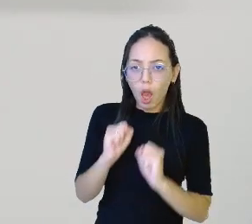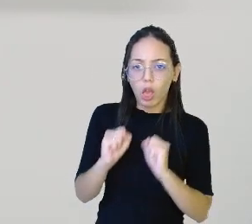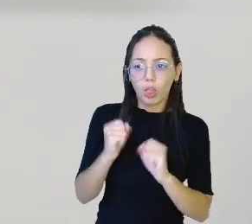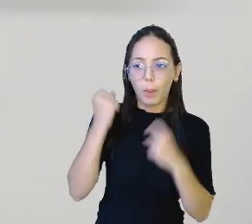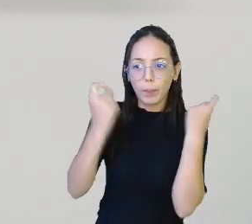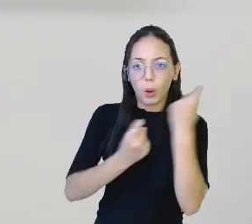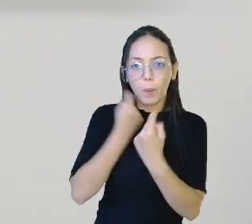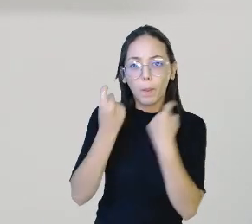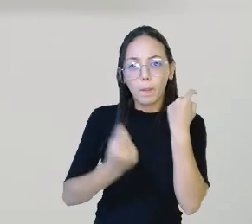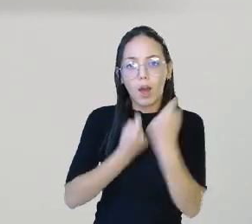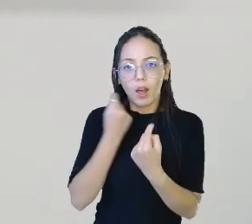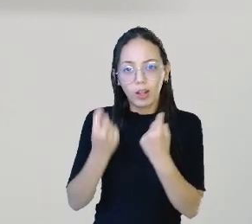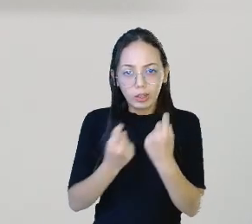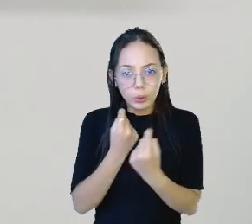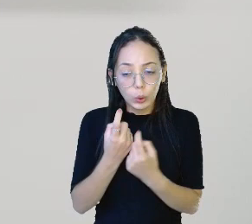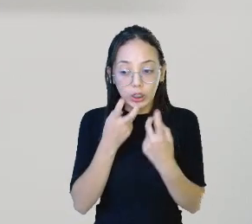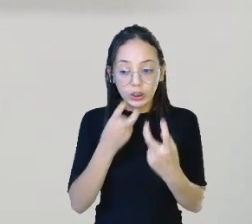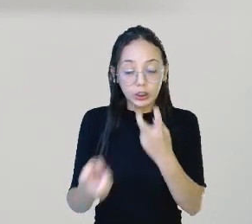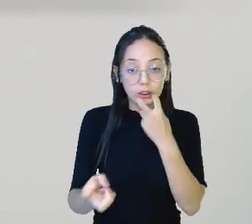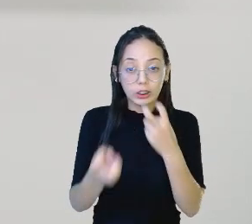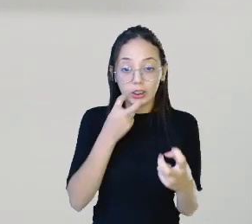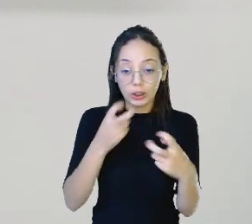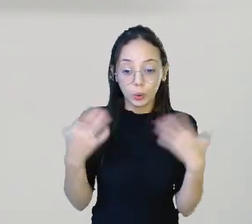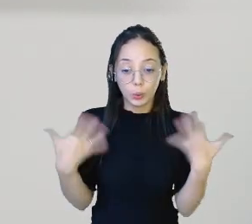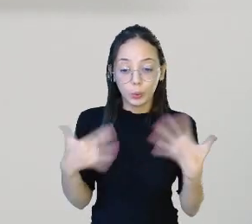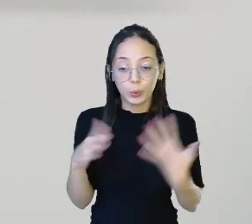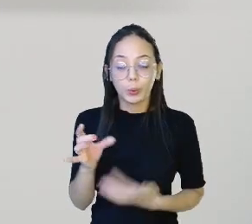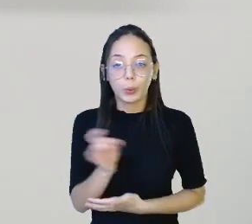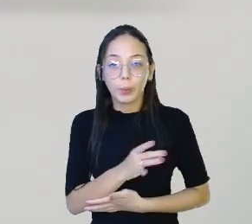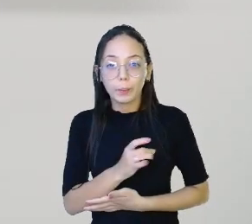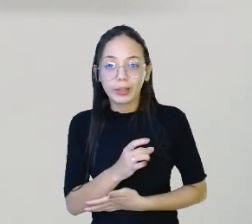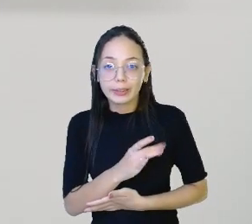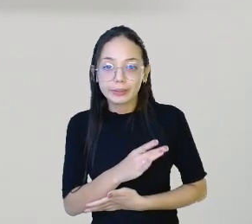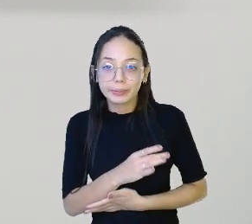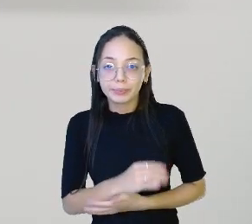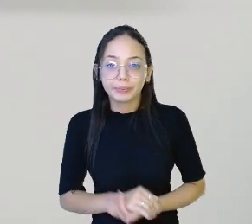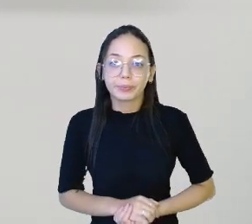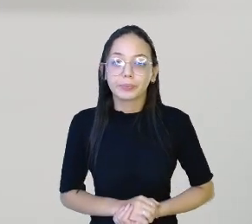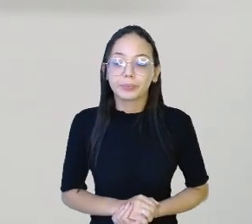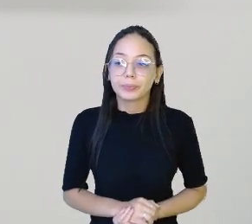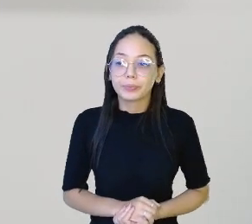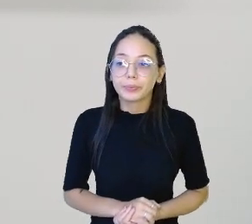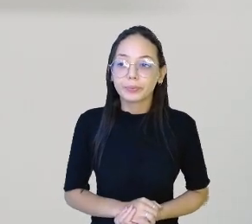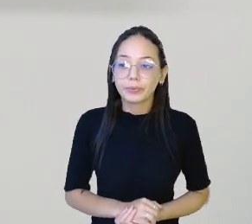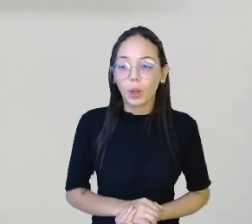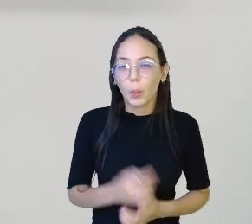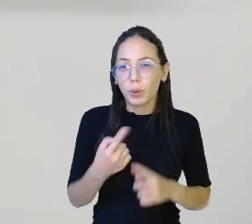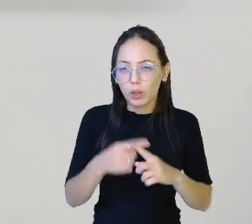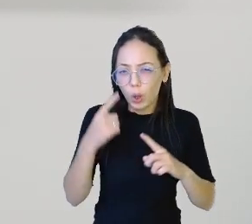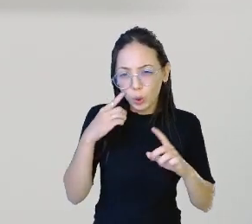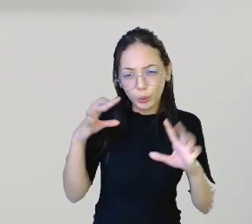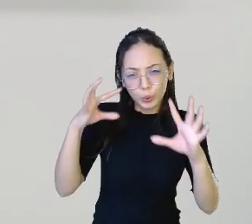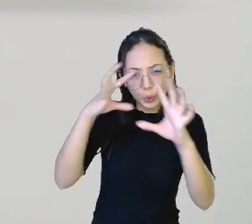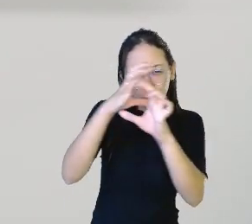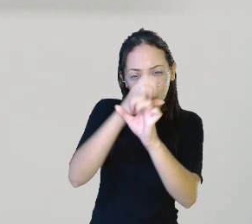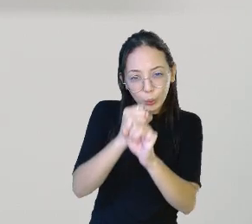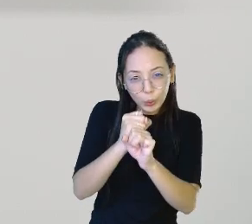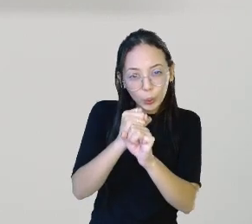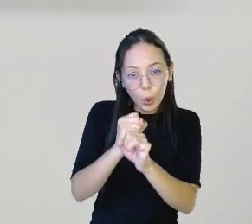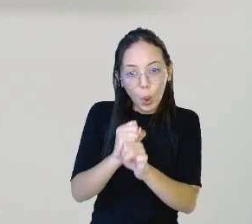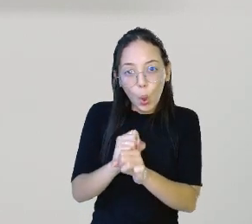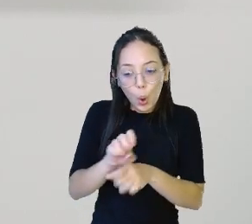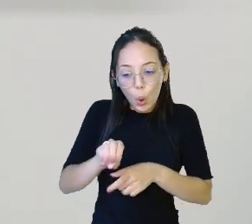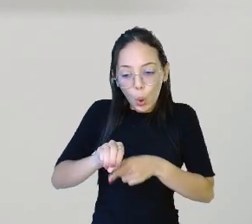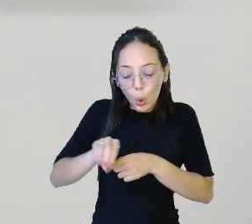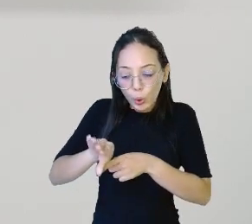desesperado ali do porão, né? Gritando, assombrado, assustado. Não é mole, né, gente? No escuro, com a lanterna